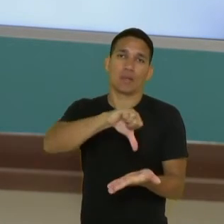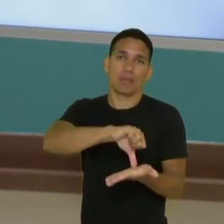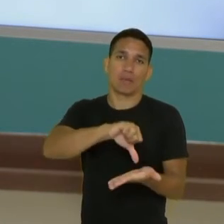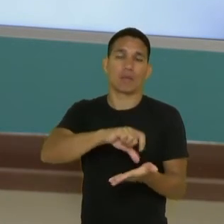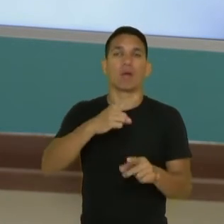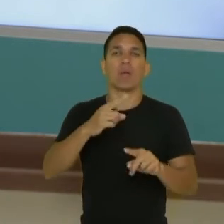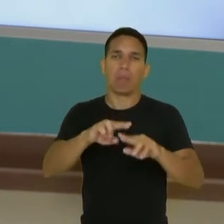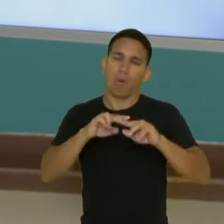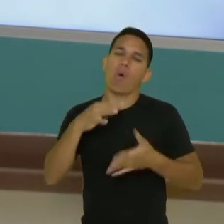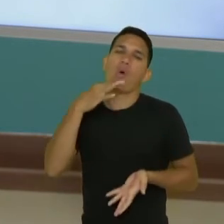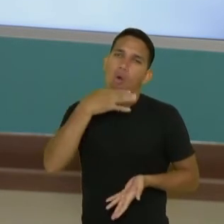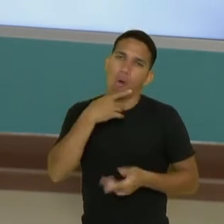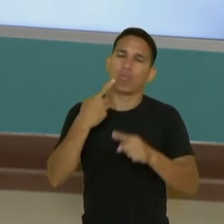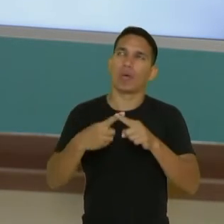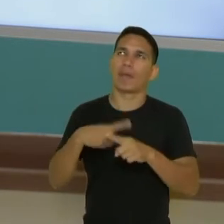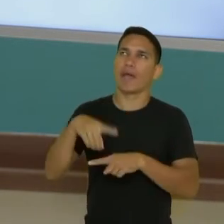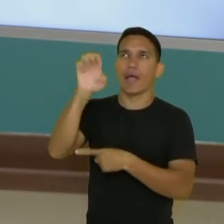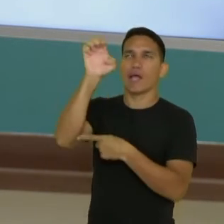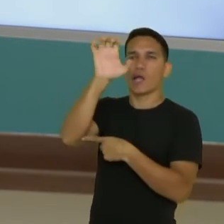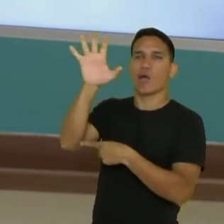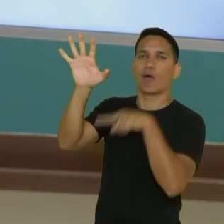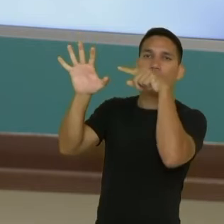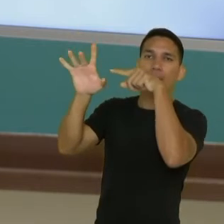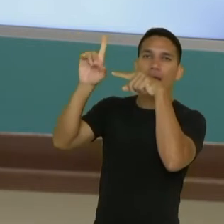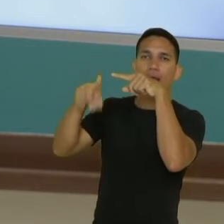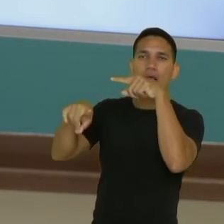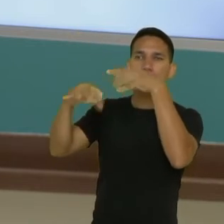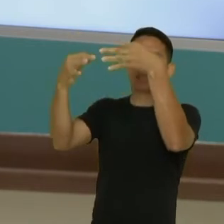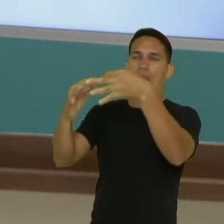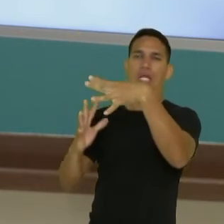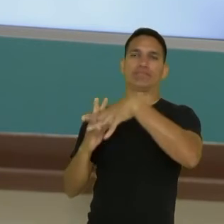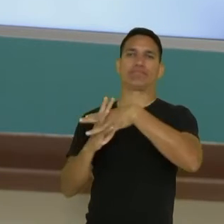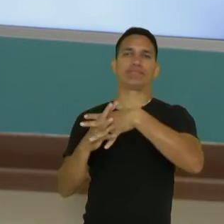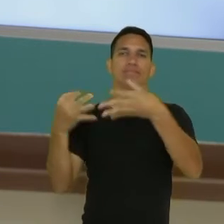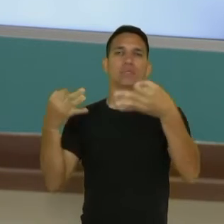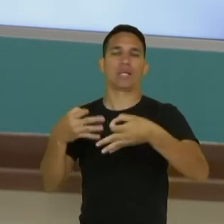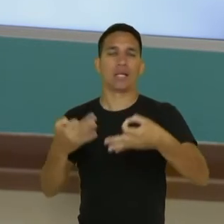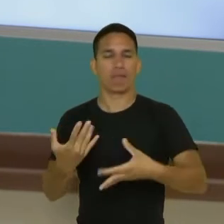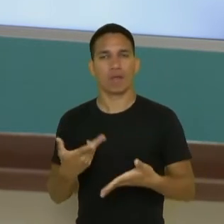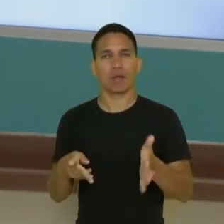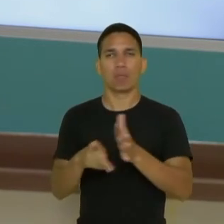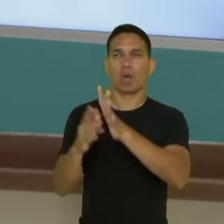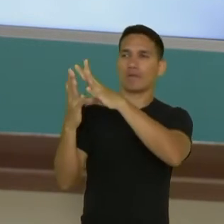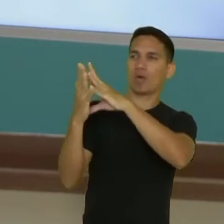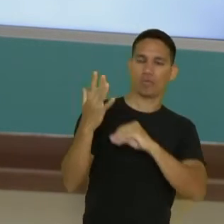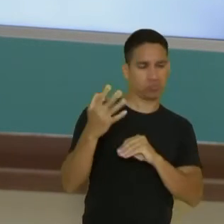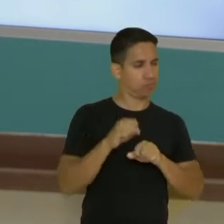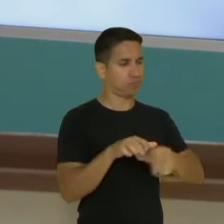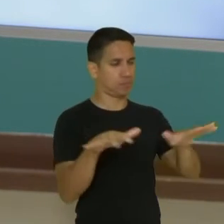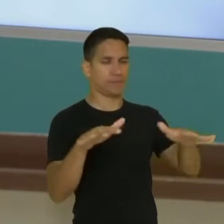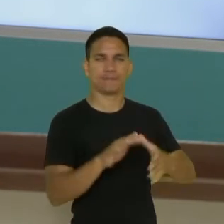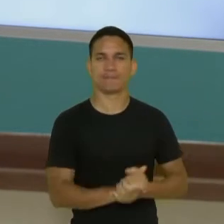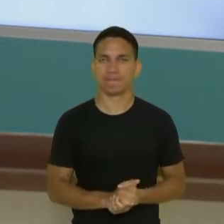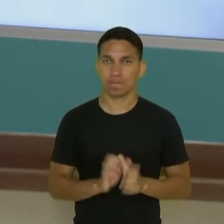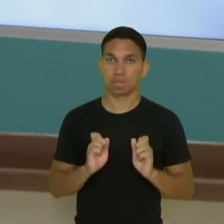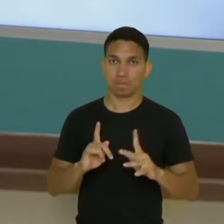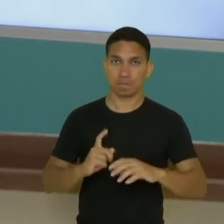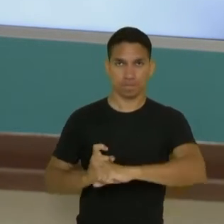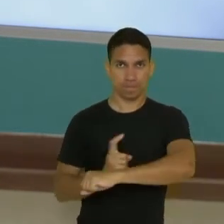eurocêntrica, já que pegava a Europa como centro, como ideal cultural dentro dessa perspectiva rumo à evolução.